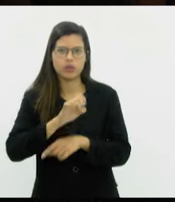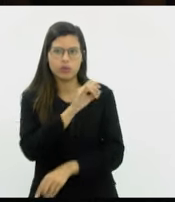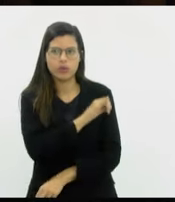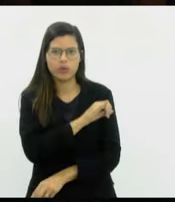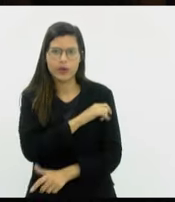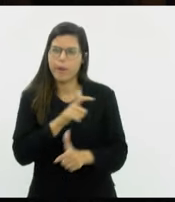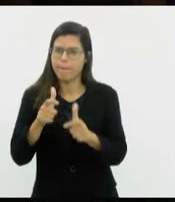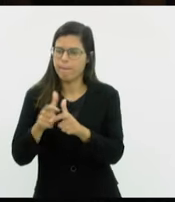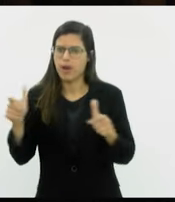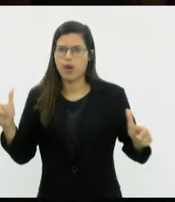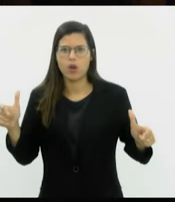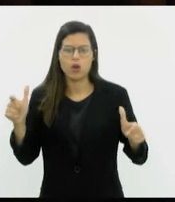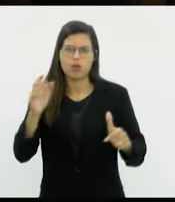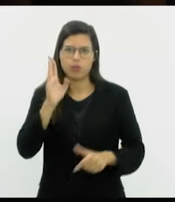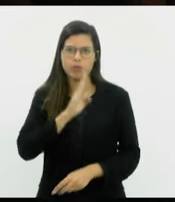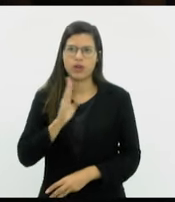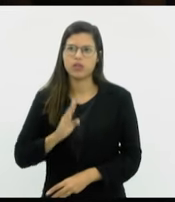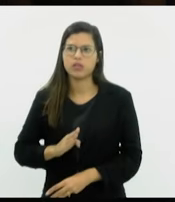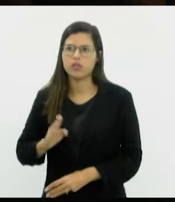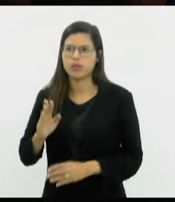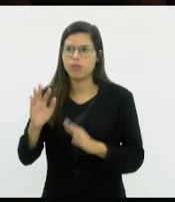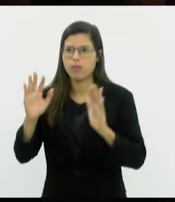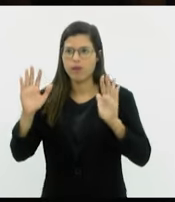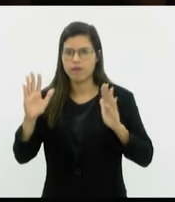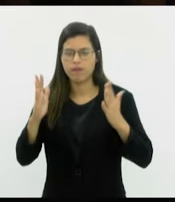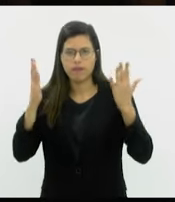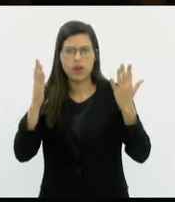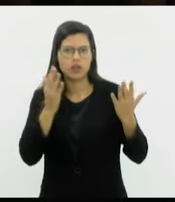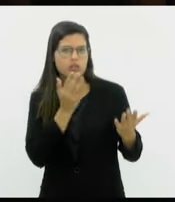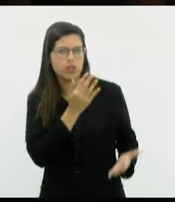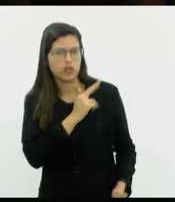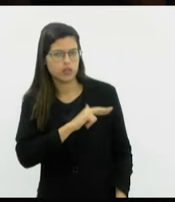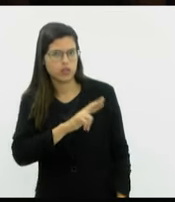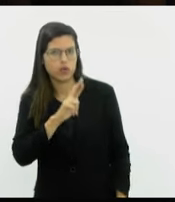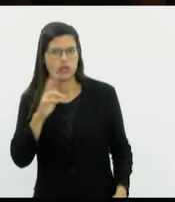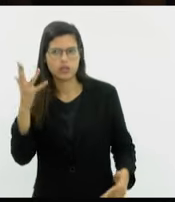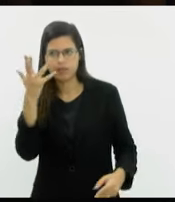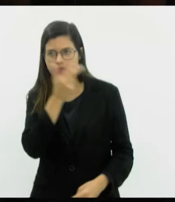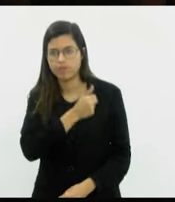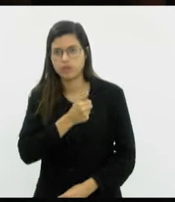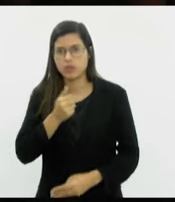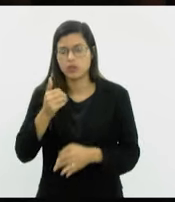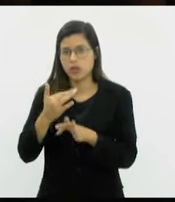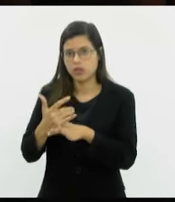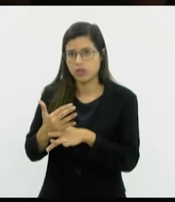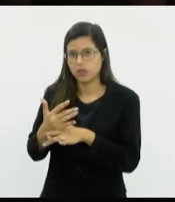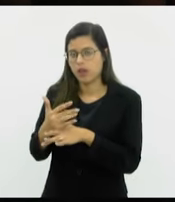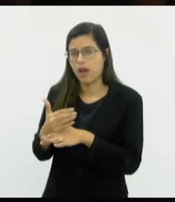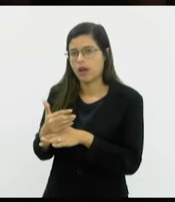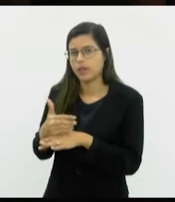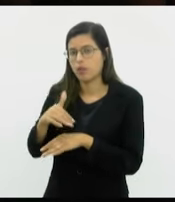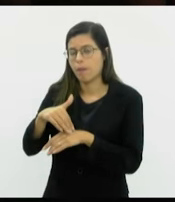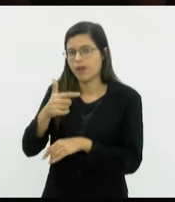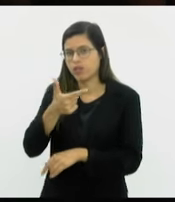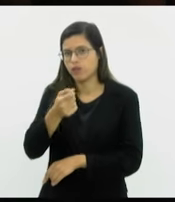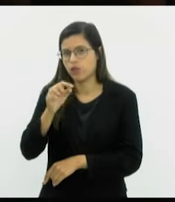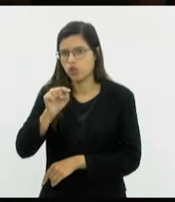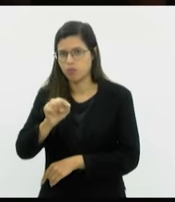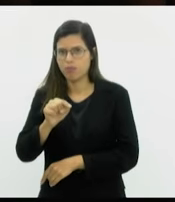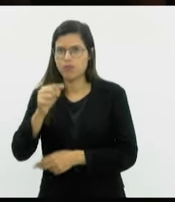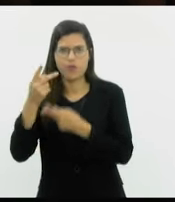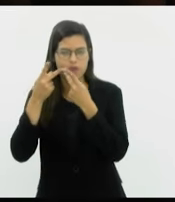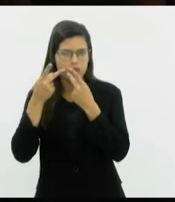maiores do Brasil, uma festa religiosa, linda, onde o distrito recebe mais de 20 mil visitantes.